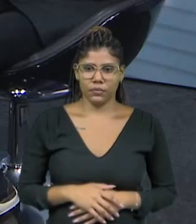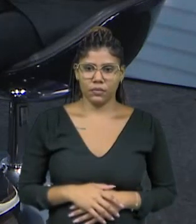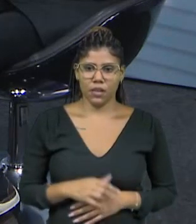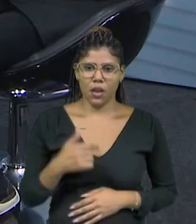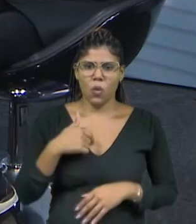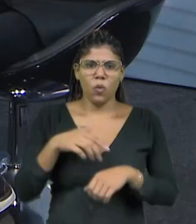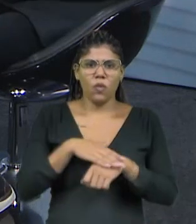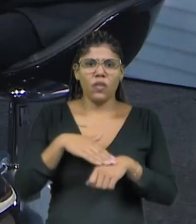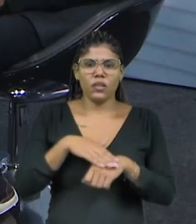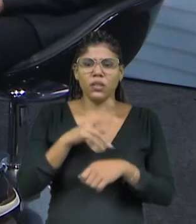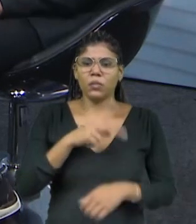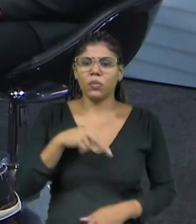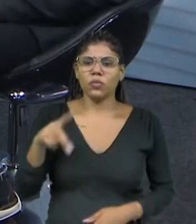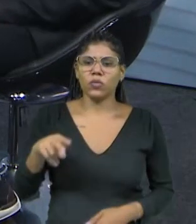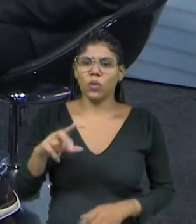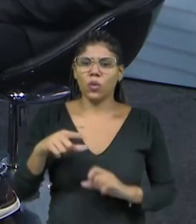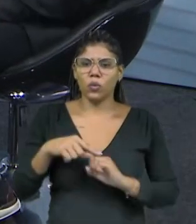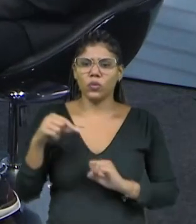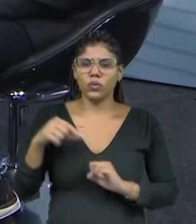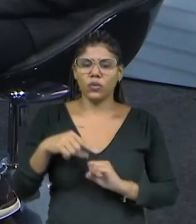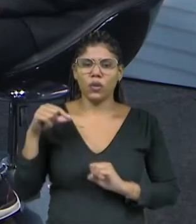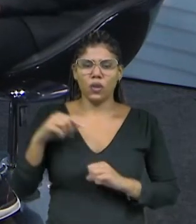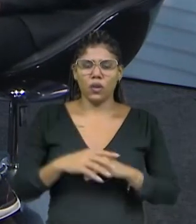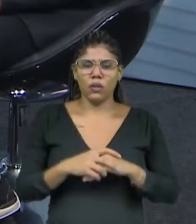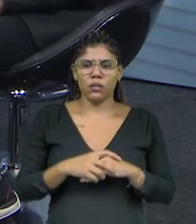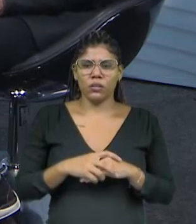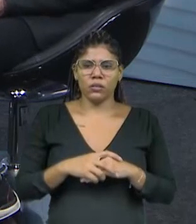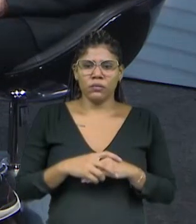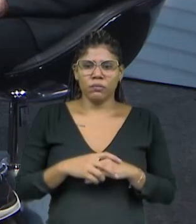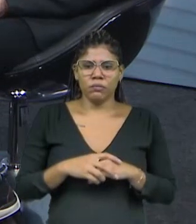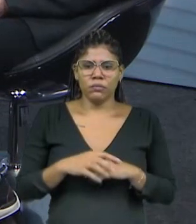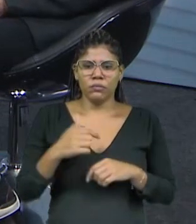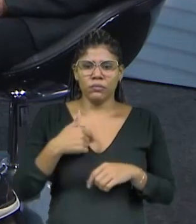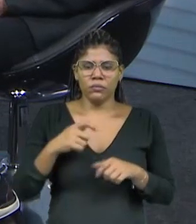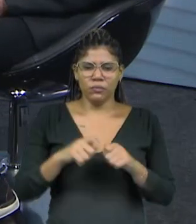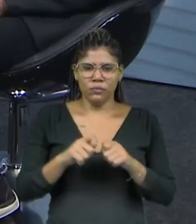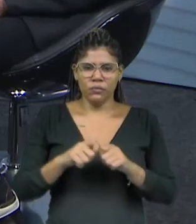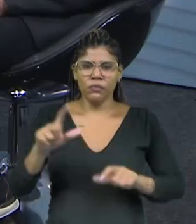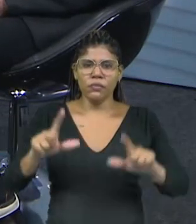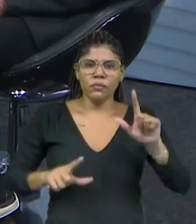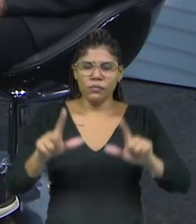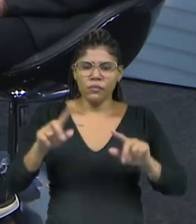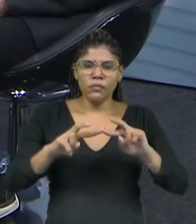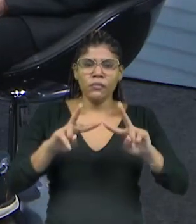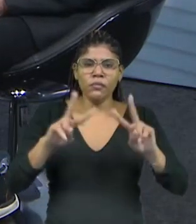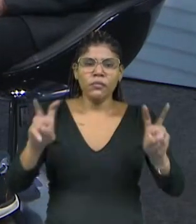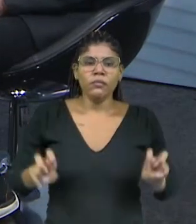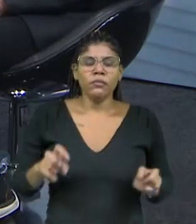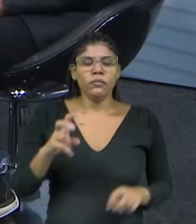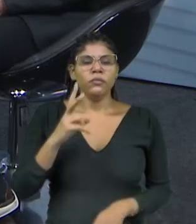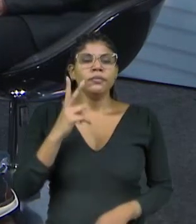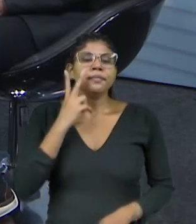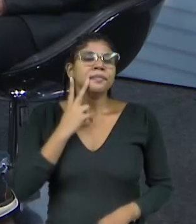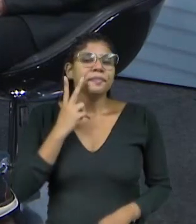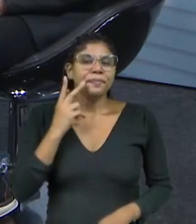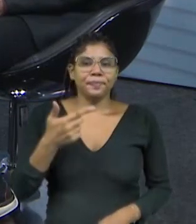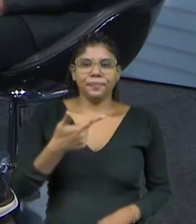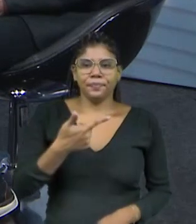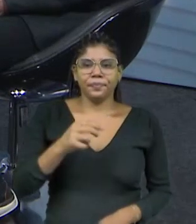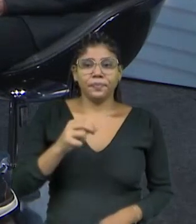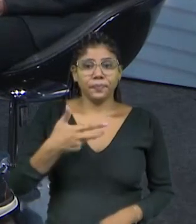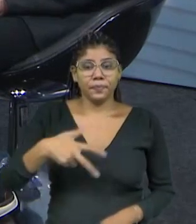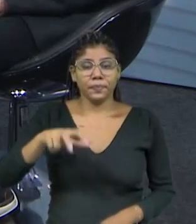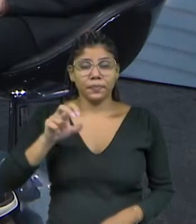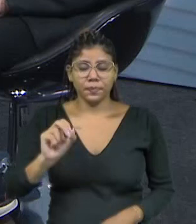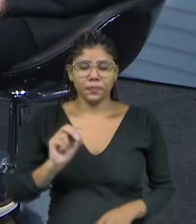professor da Unifor, a propósito, e eu tinha feito um programa sobre o Ceará 2050 com o professor Barros Neto.